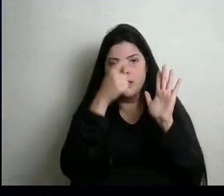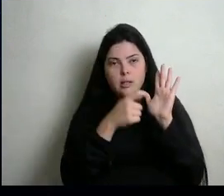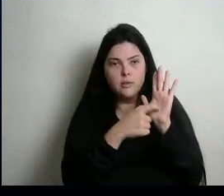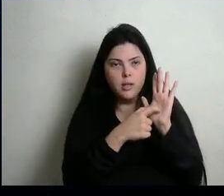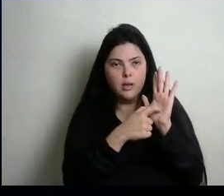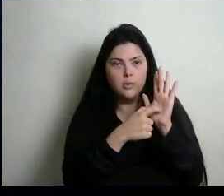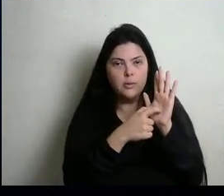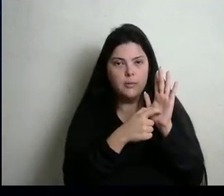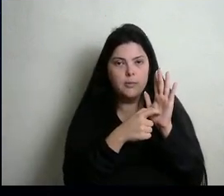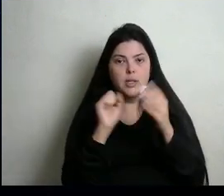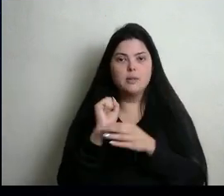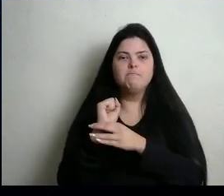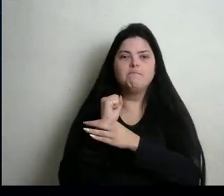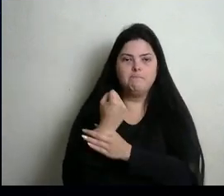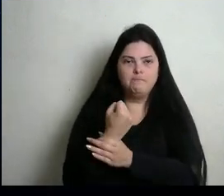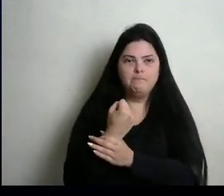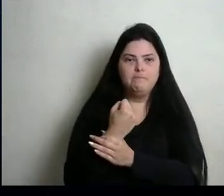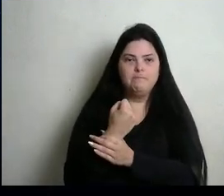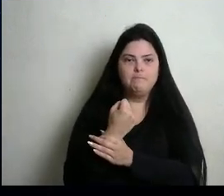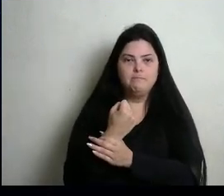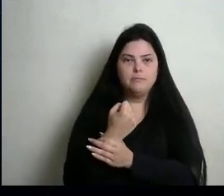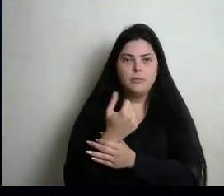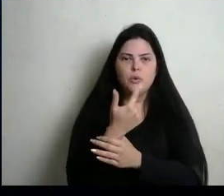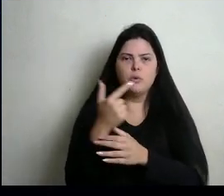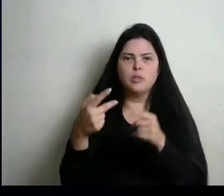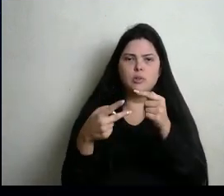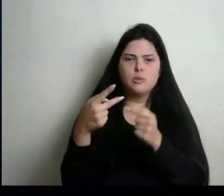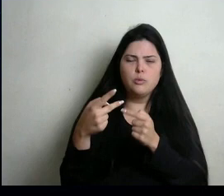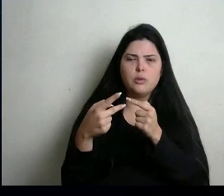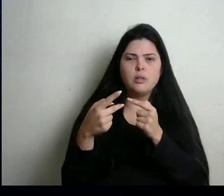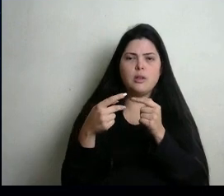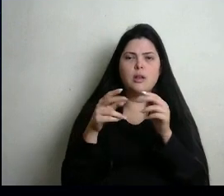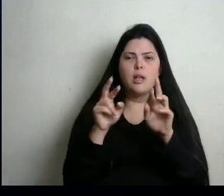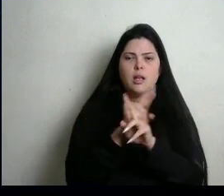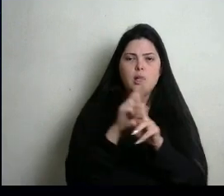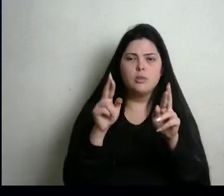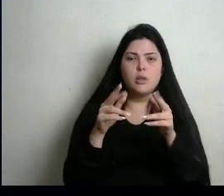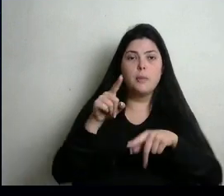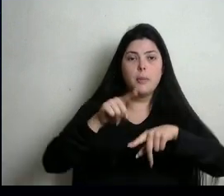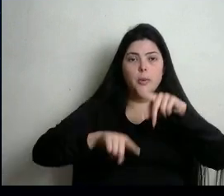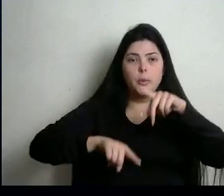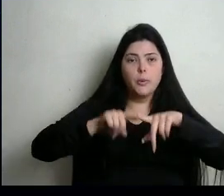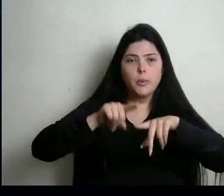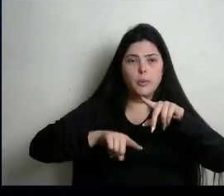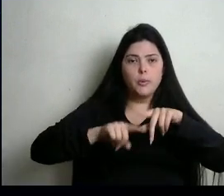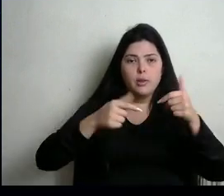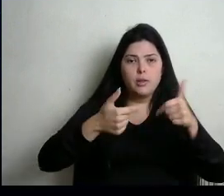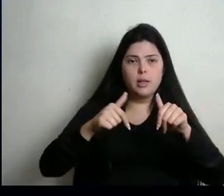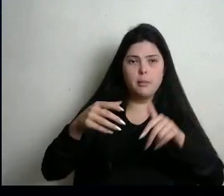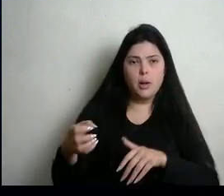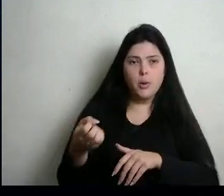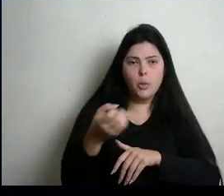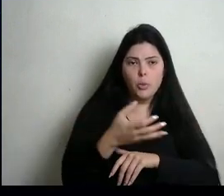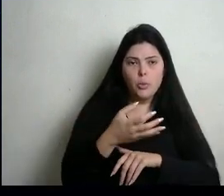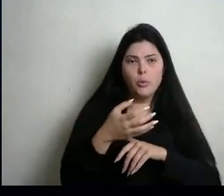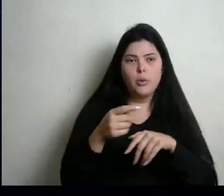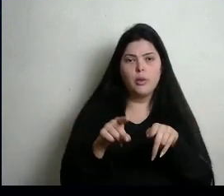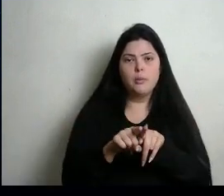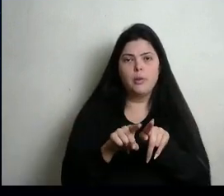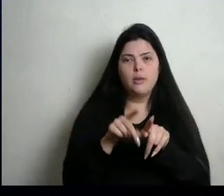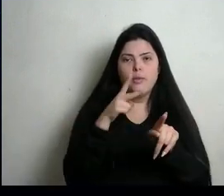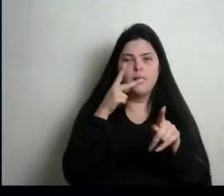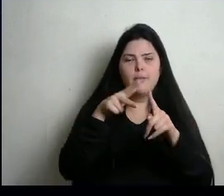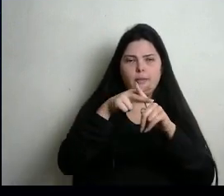de segurança, né? E tem outras duas que são mais relacionadas a produtos. A de trabalho moderno, que aqui a gente está falando de